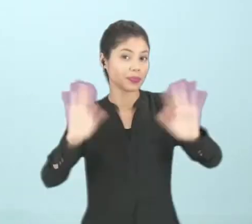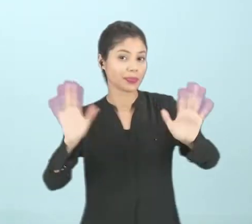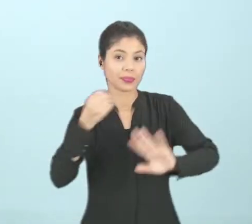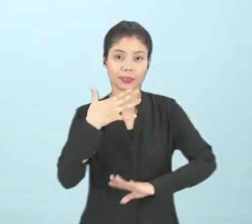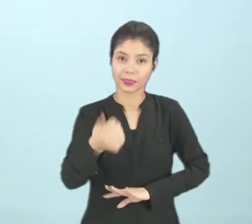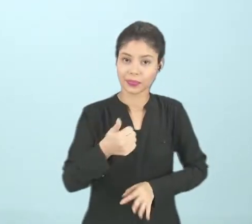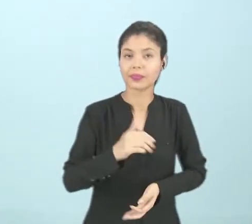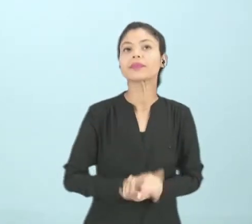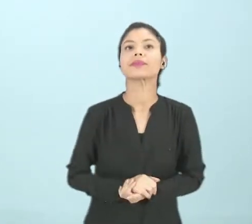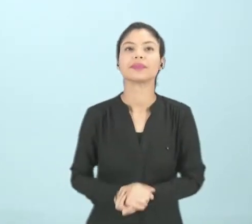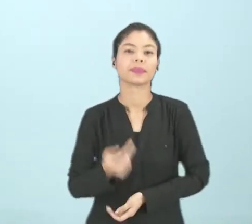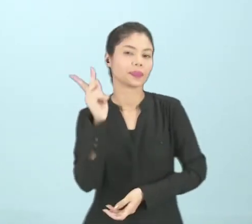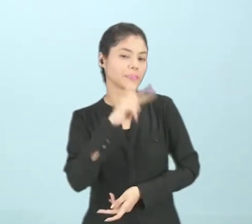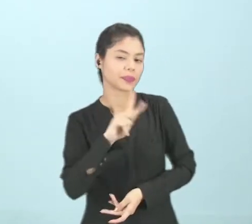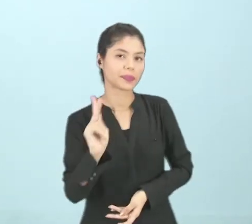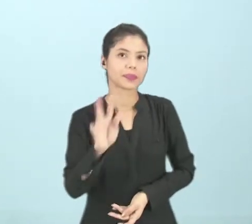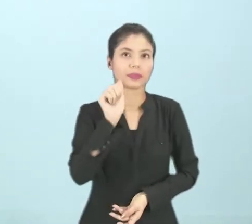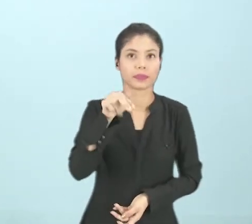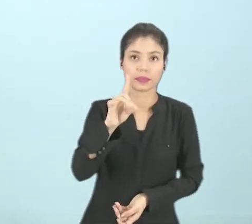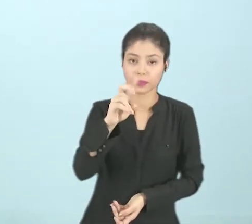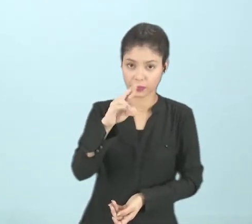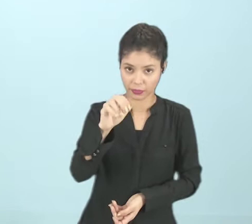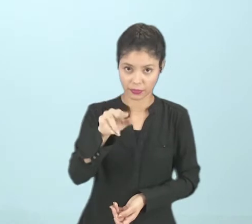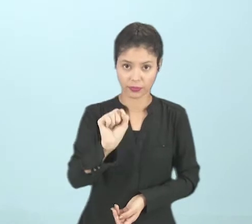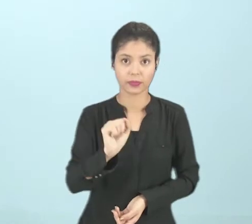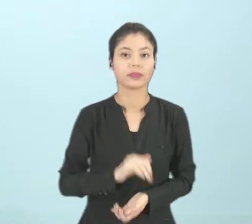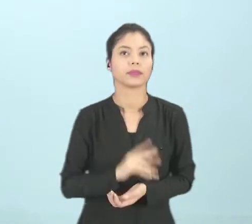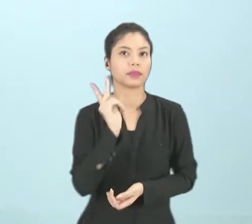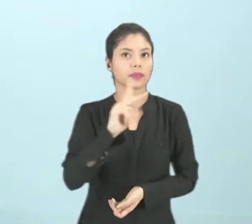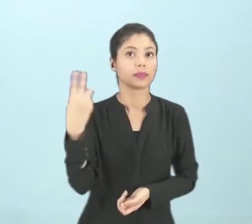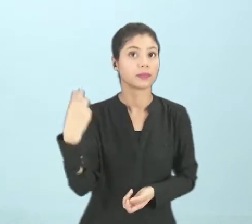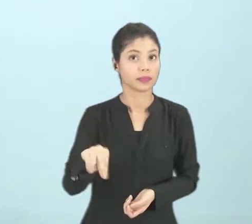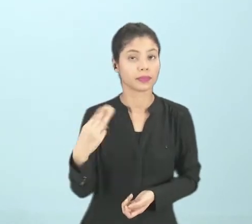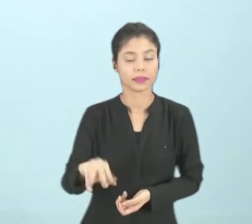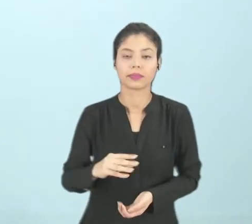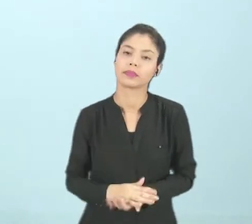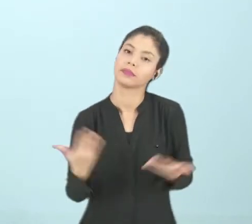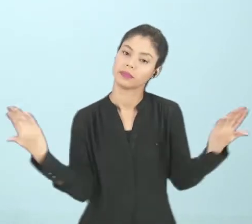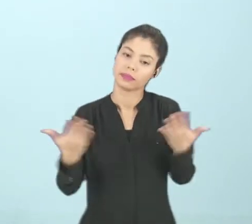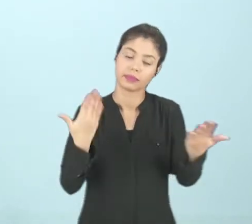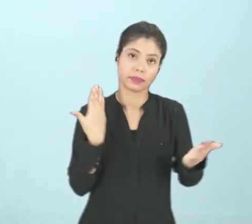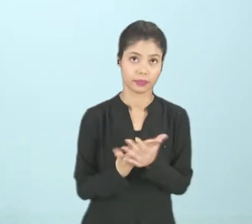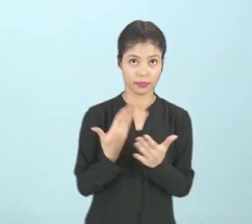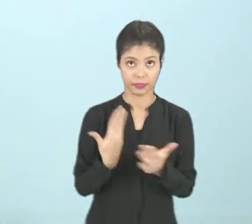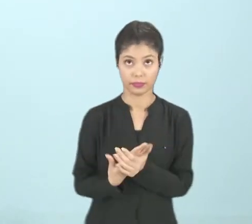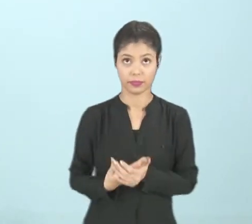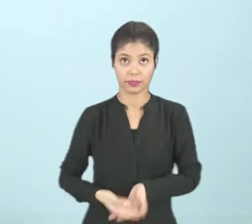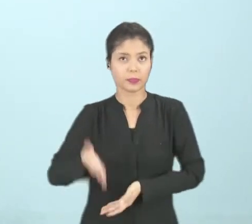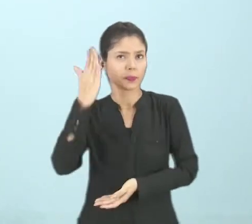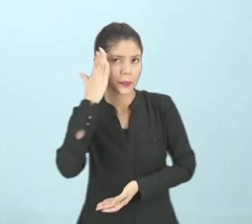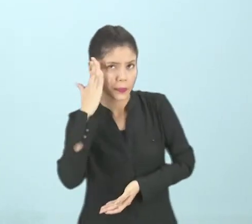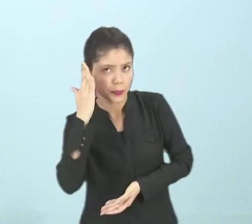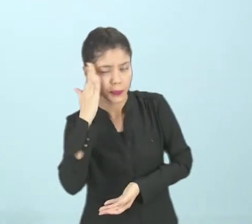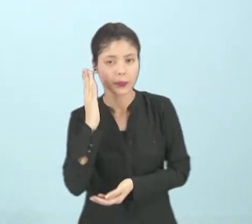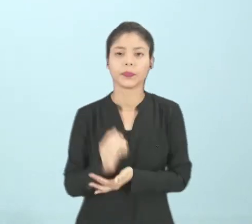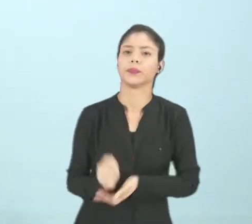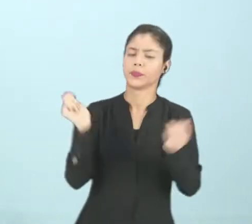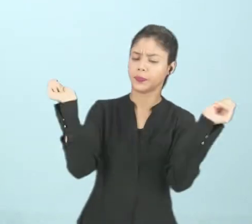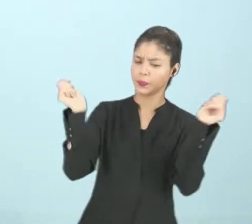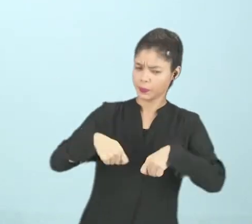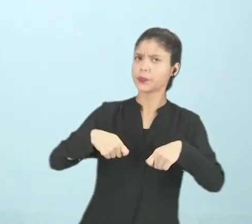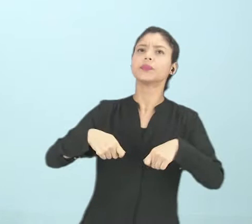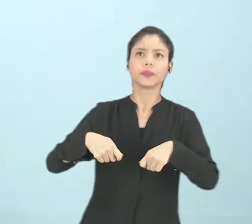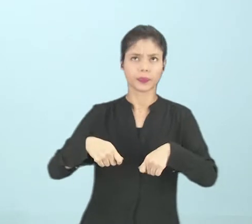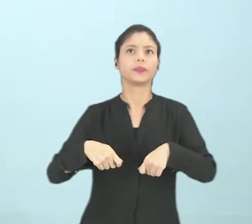Olá, tudo bem? Eu sou o professor Anderson Mello, sou professor de matemática e a nossa aula de hoje é sobre a compreensão da noção